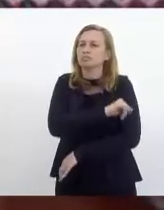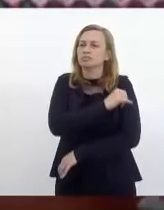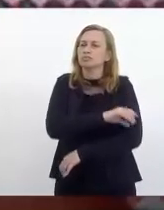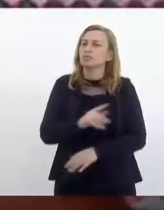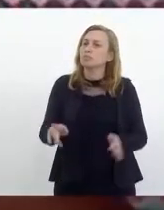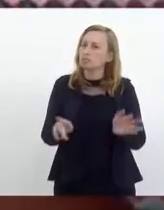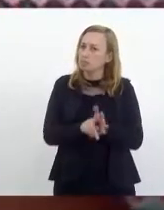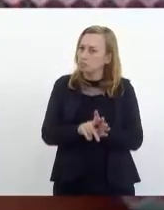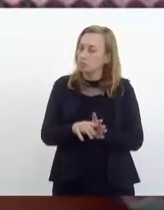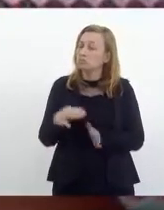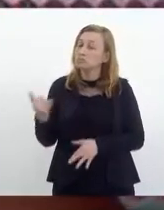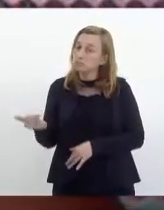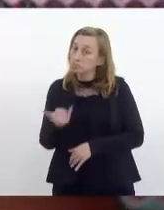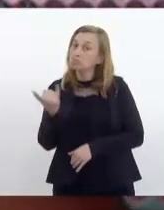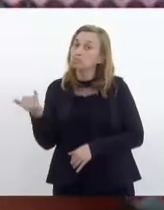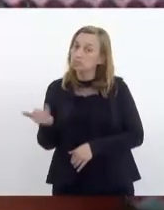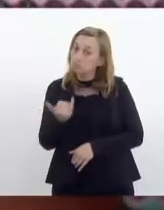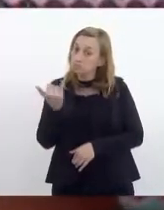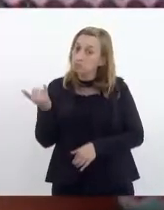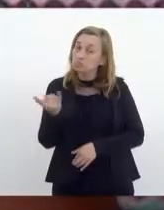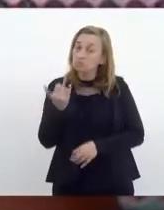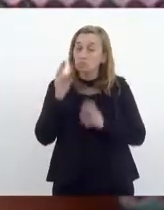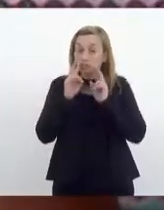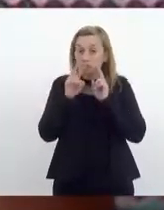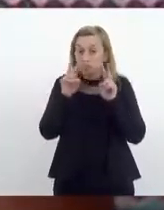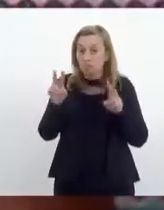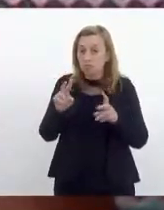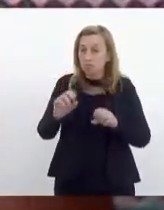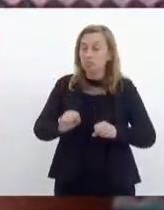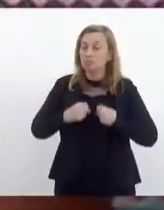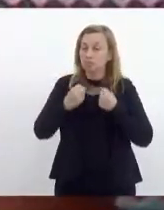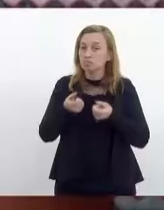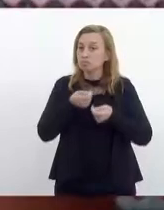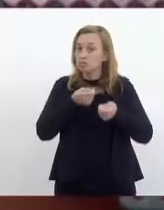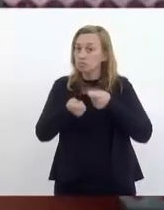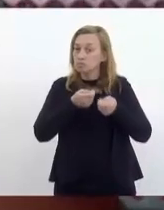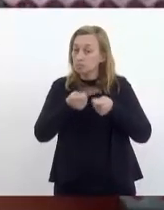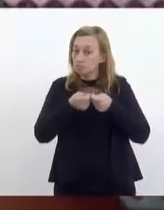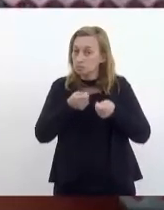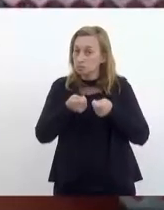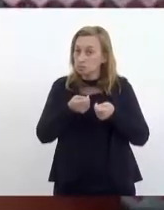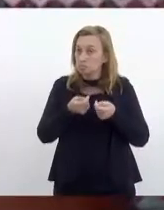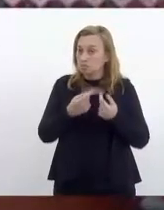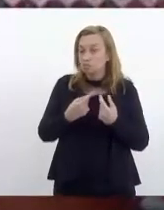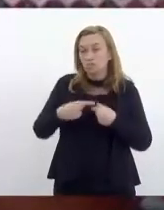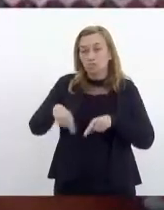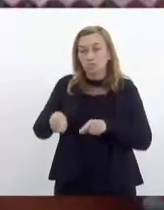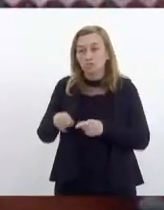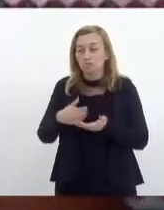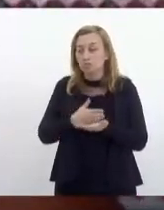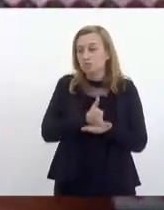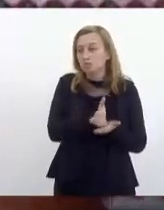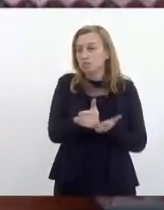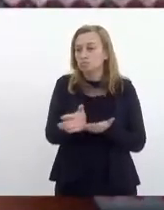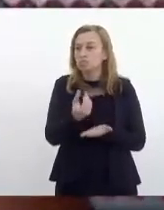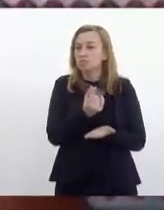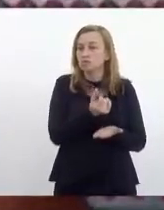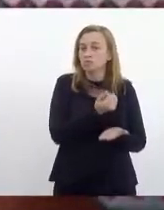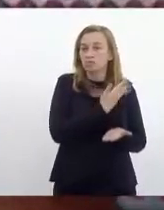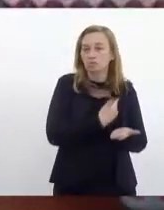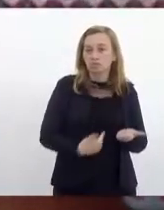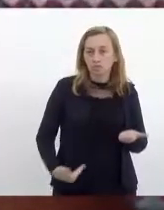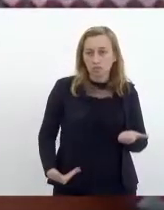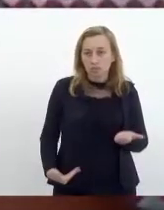projeto importante que visa fortalecer o controle e o combate ao desvio de recursos públicos